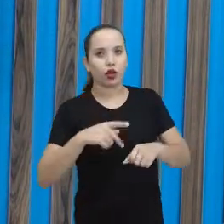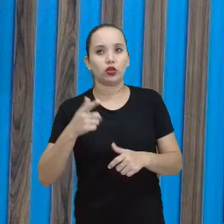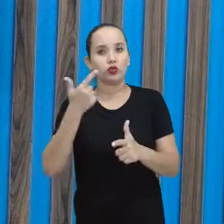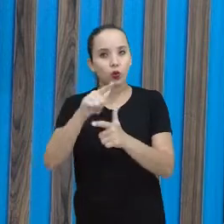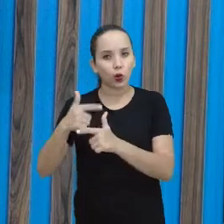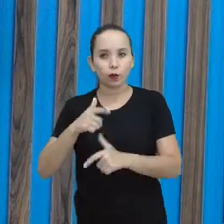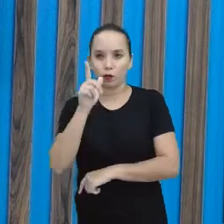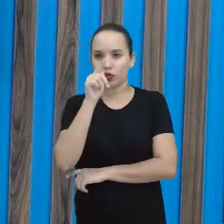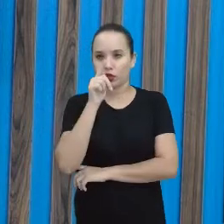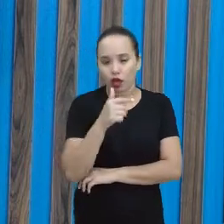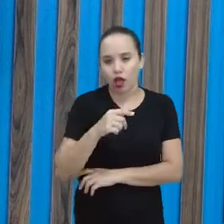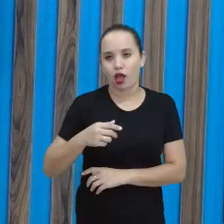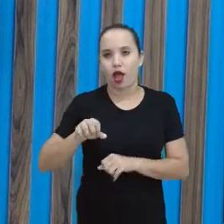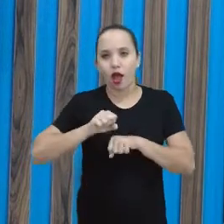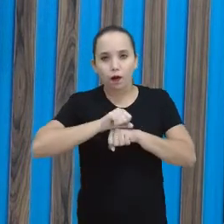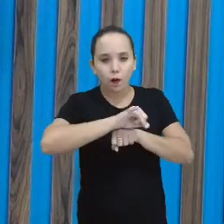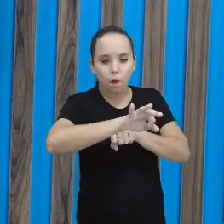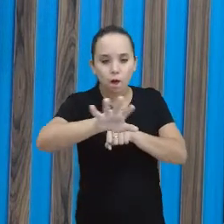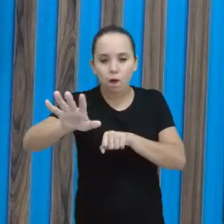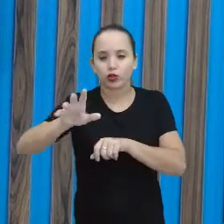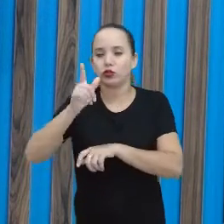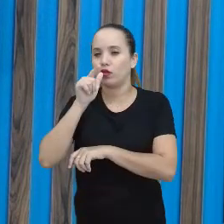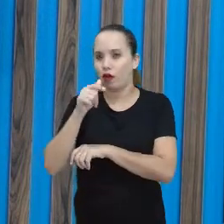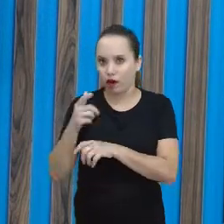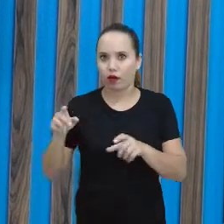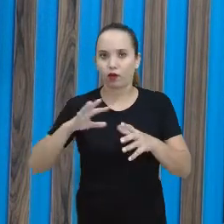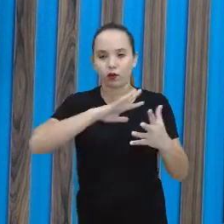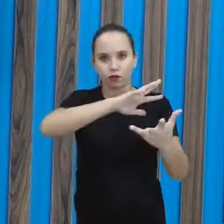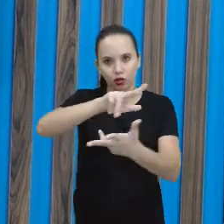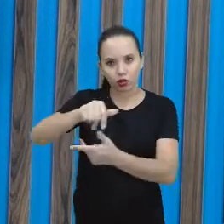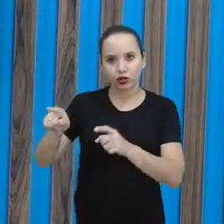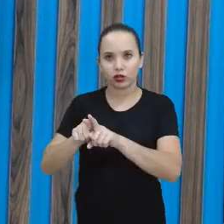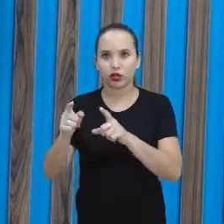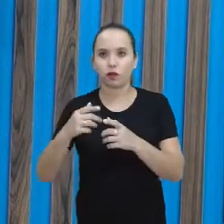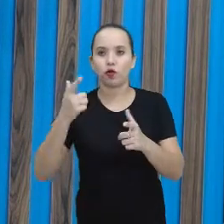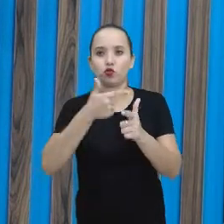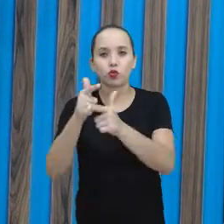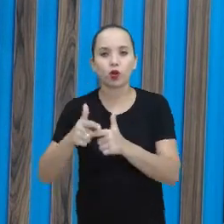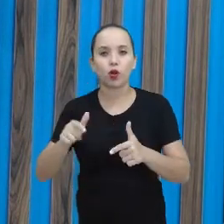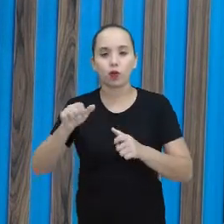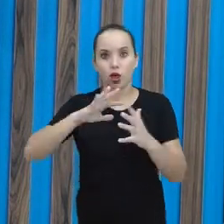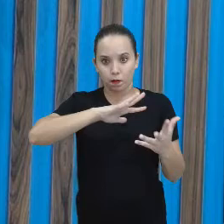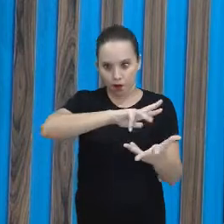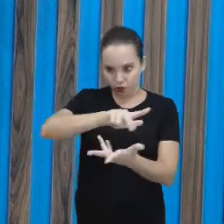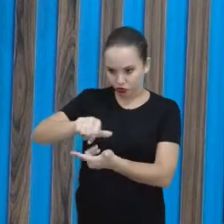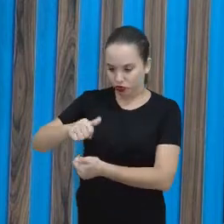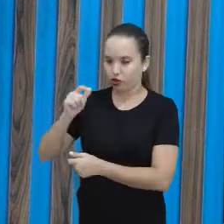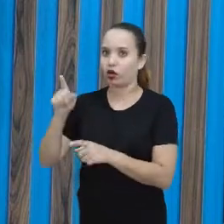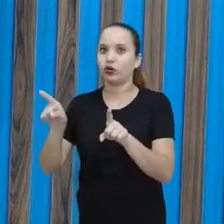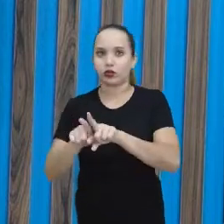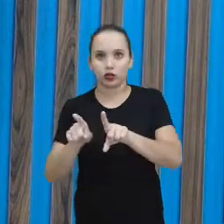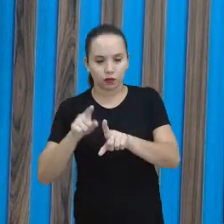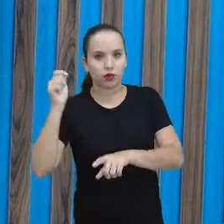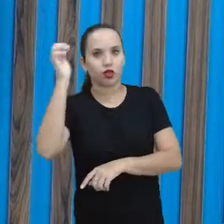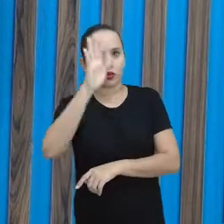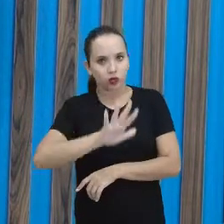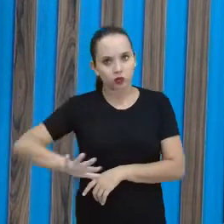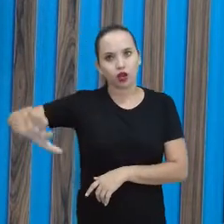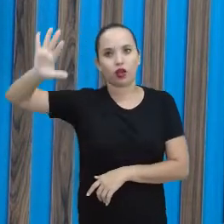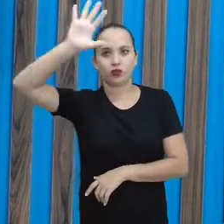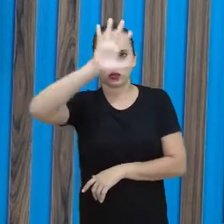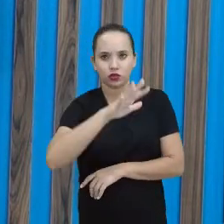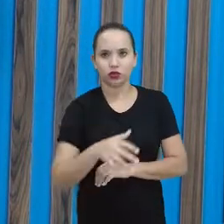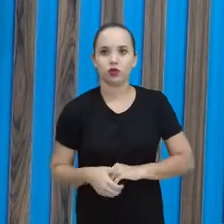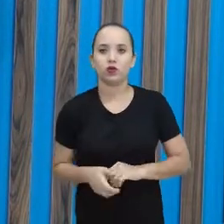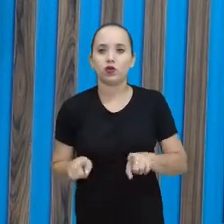né? Distribuição de água no planeta, a crise mundial, né, hídrica, de escassez hídrica no Brasil e no